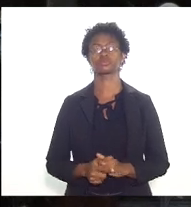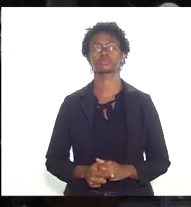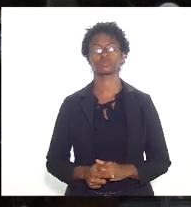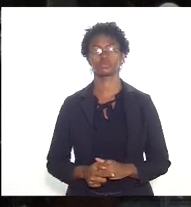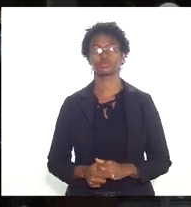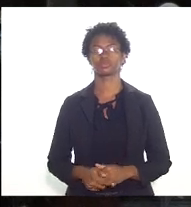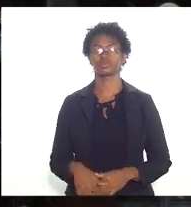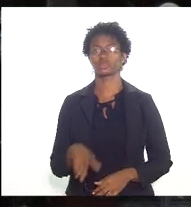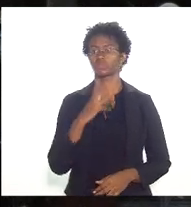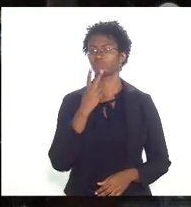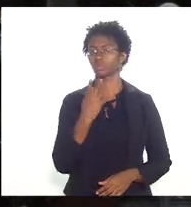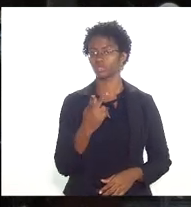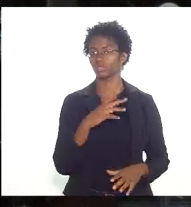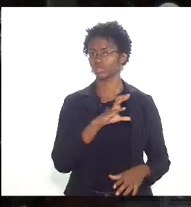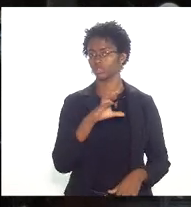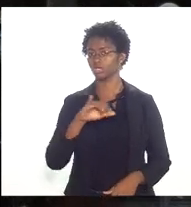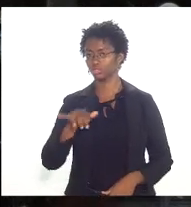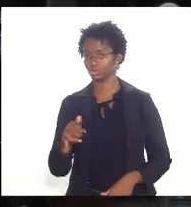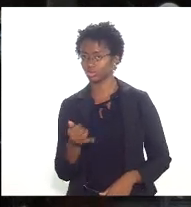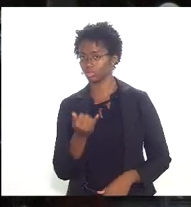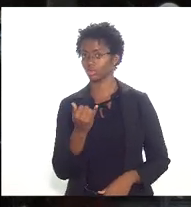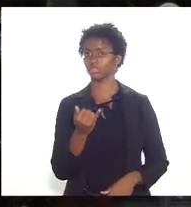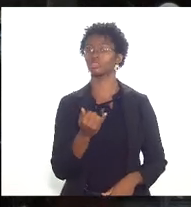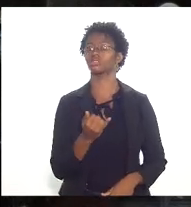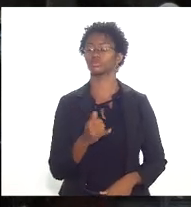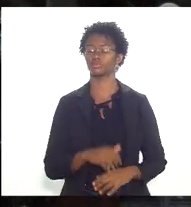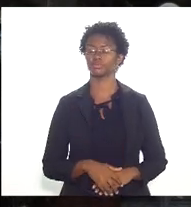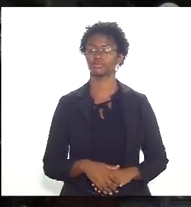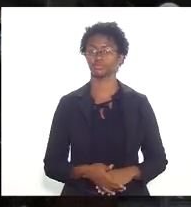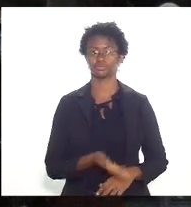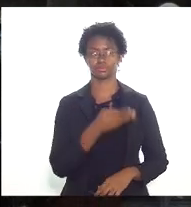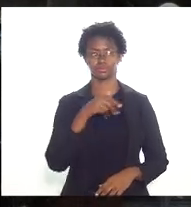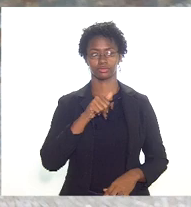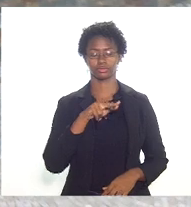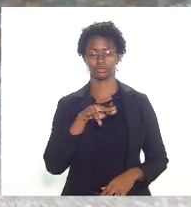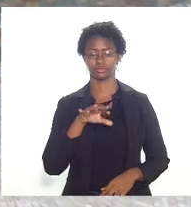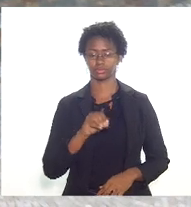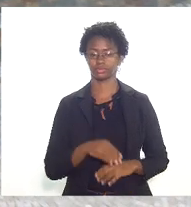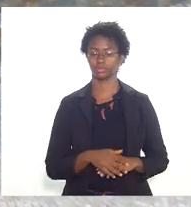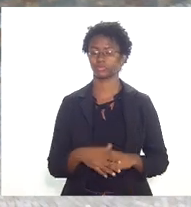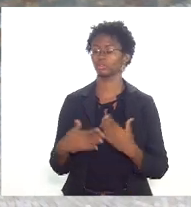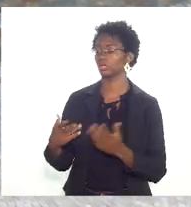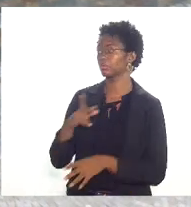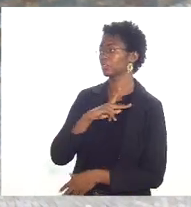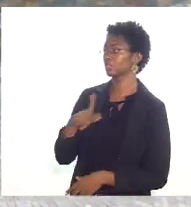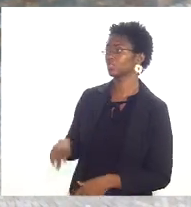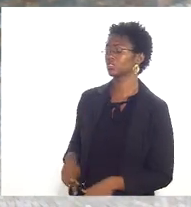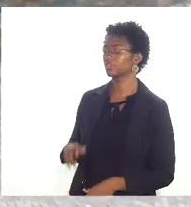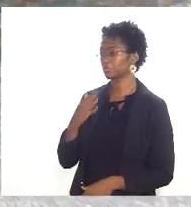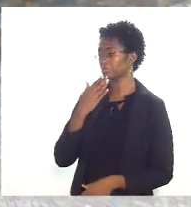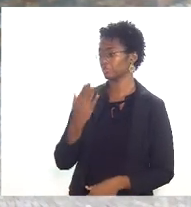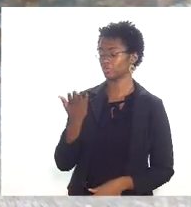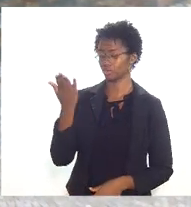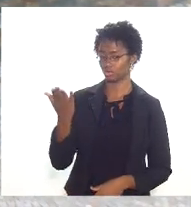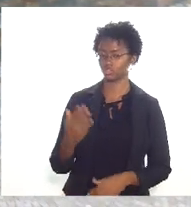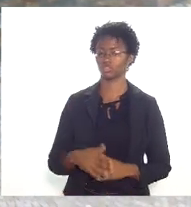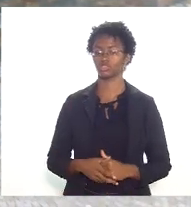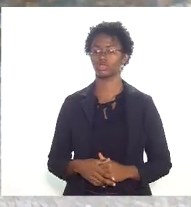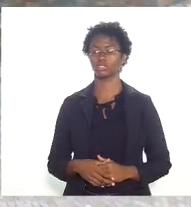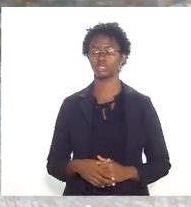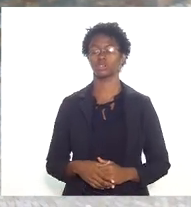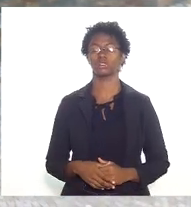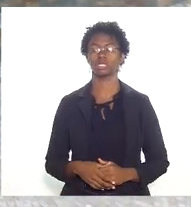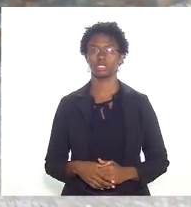comissão condição justificado mas passiva senhor presidente eu queria solicitar a vossa excelência que se possível